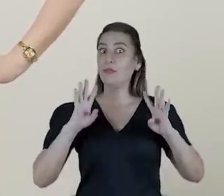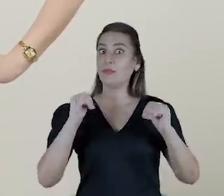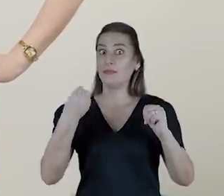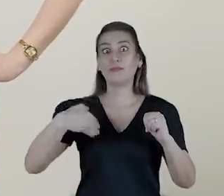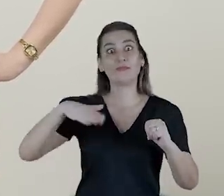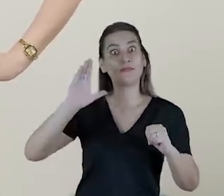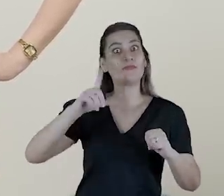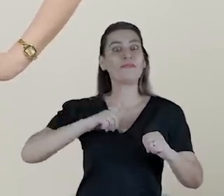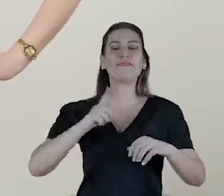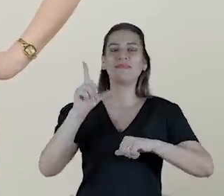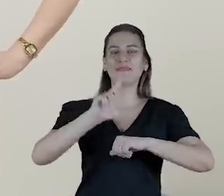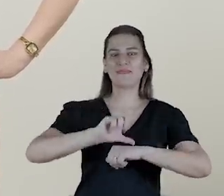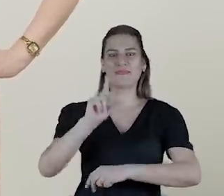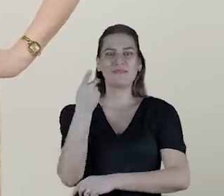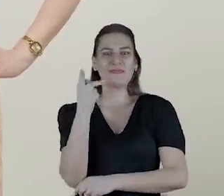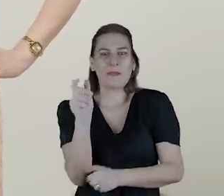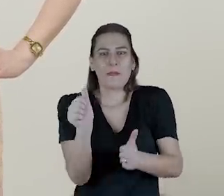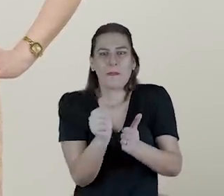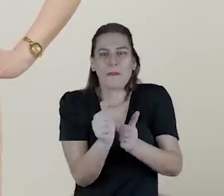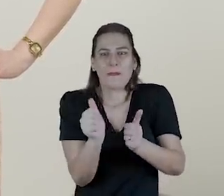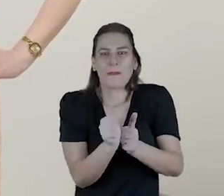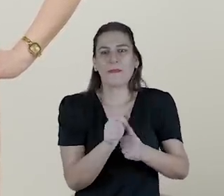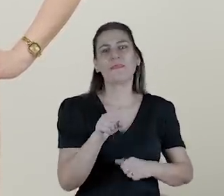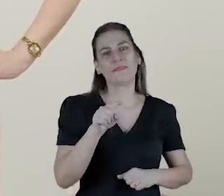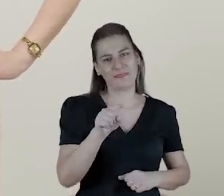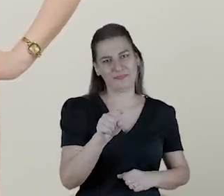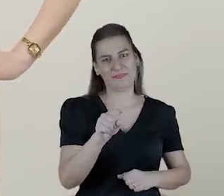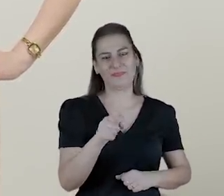Tudo isso e muito mais você encontra na loja Van